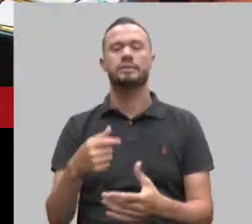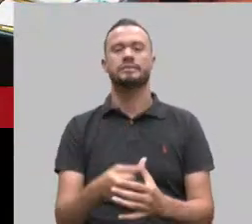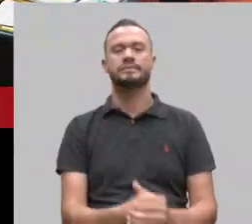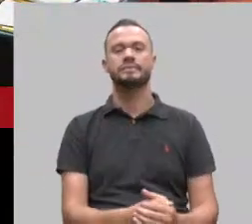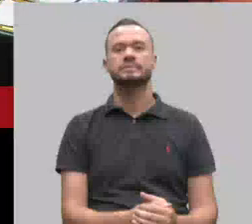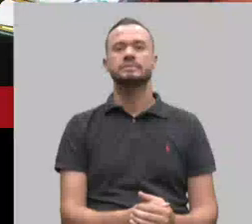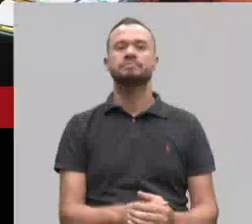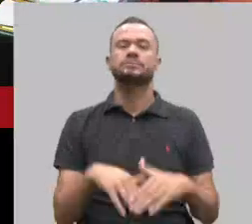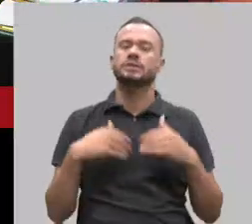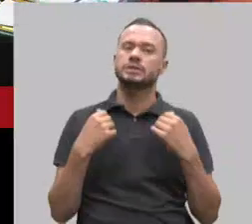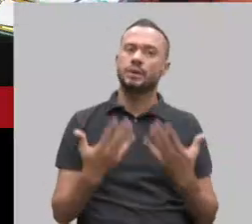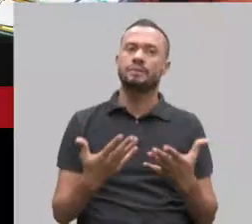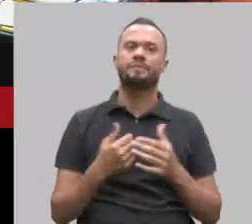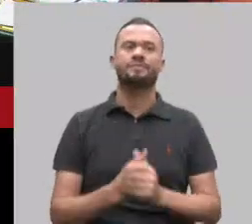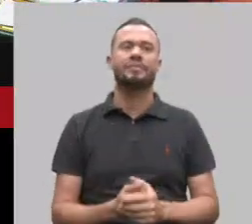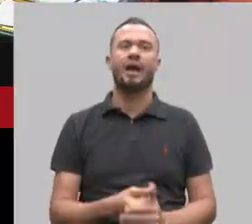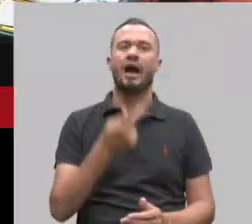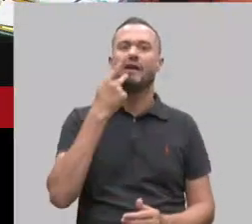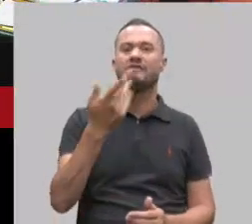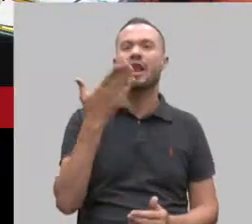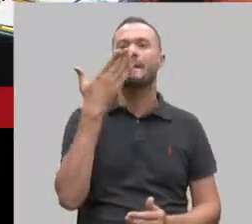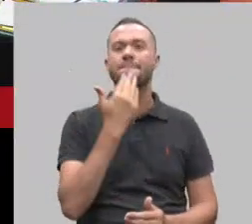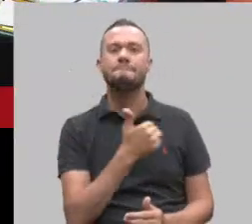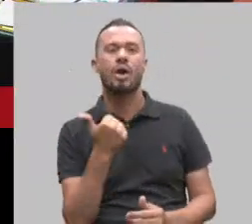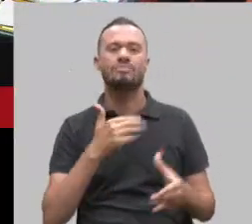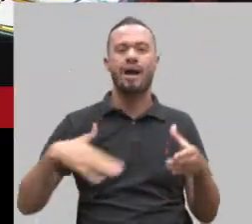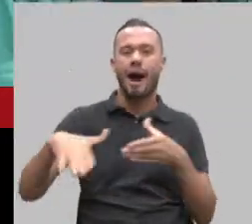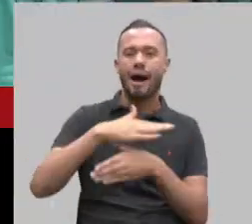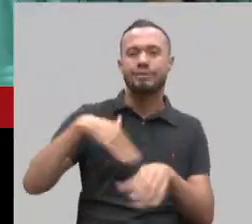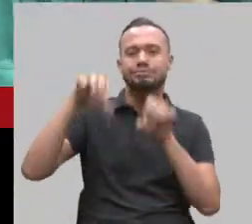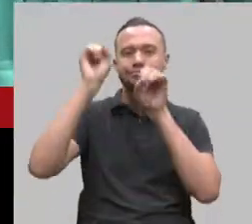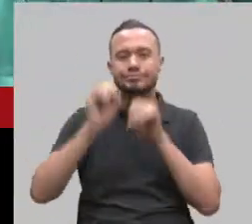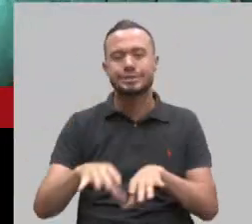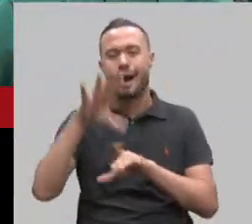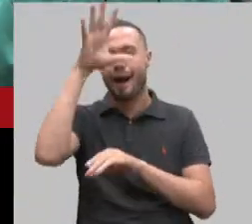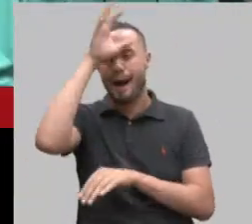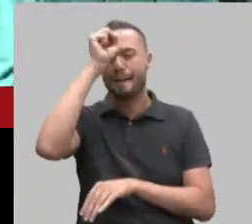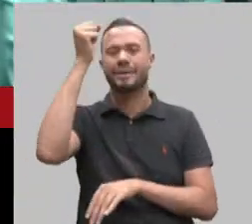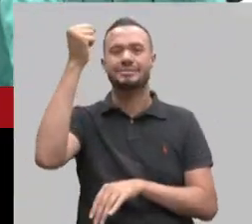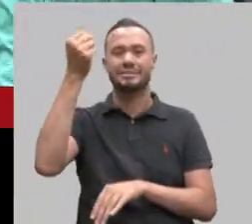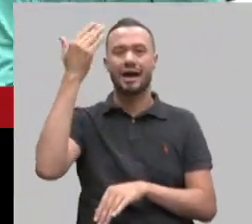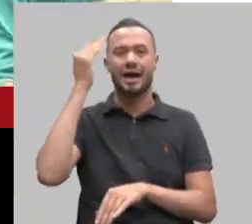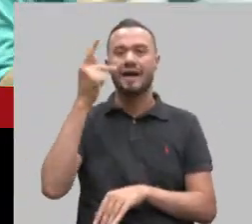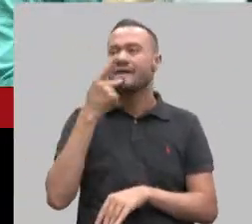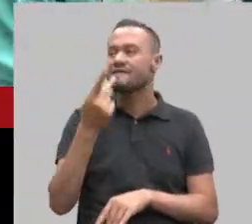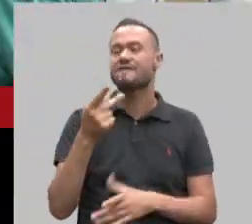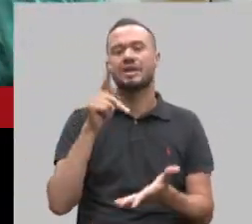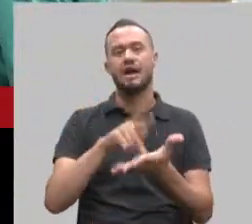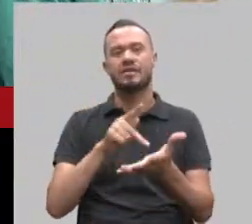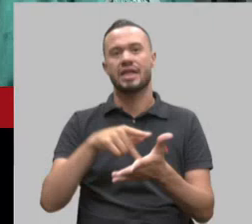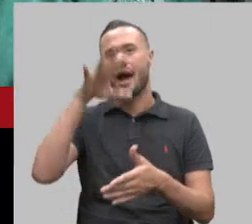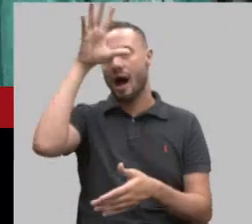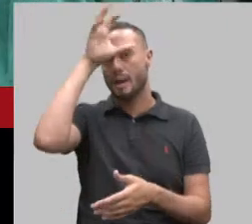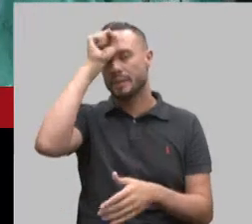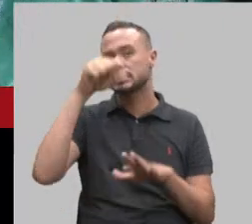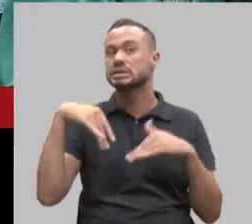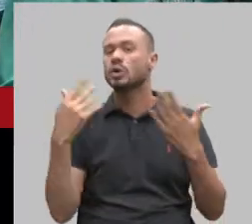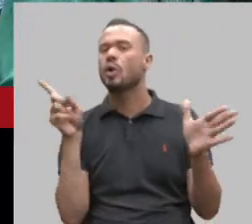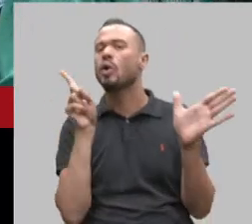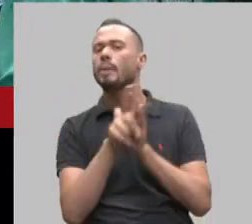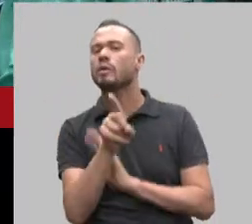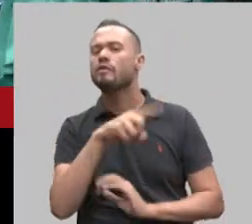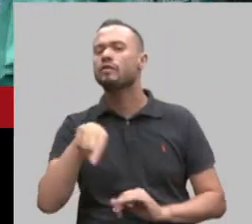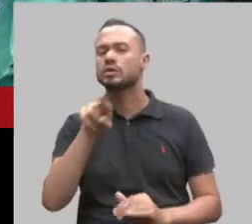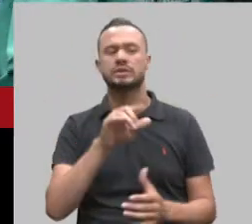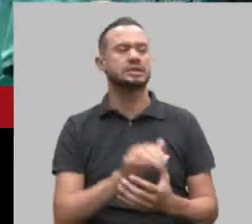deando de melhoria no ambiente de ensino aprendizagem a gente fala realmente do aprendizado então eu pergunto para vocês